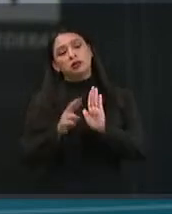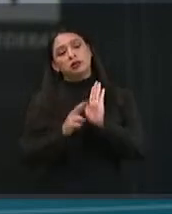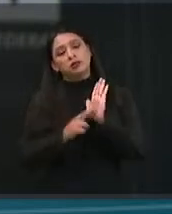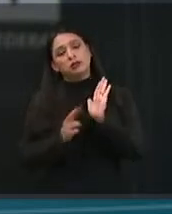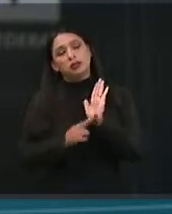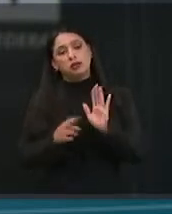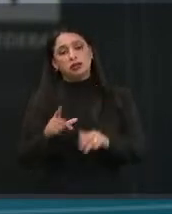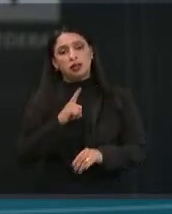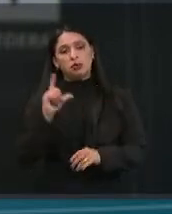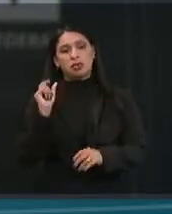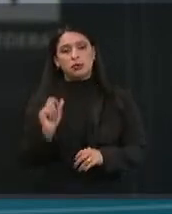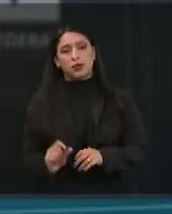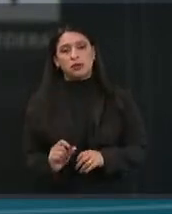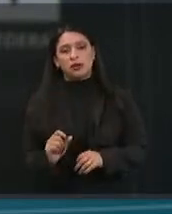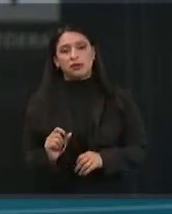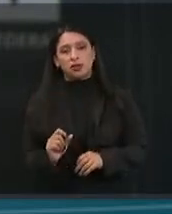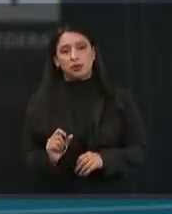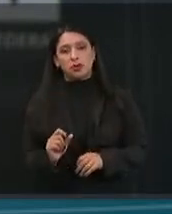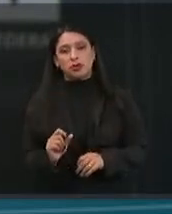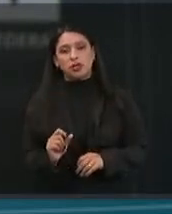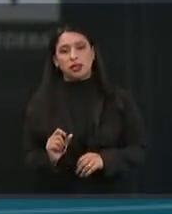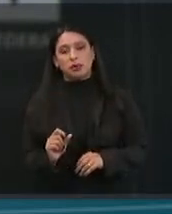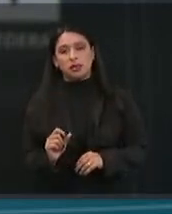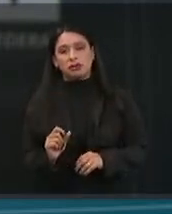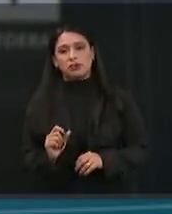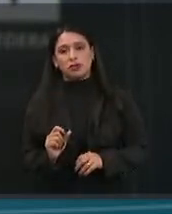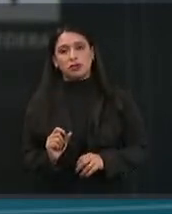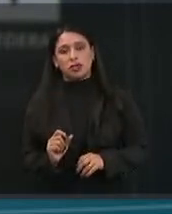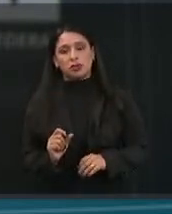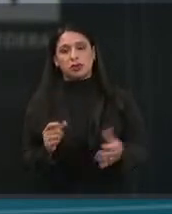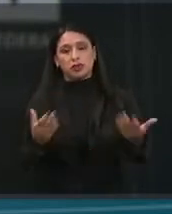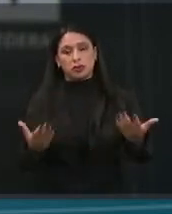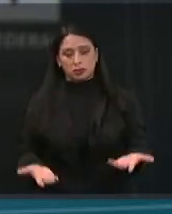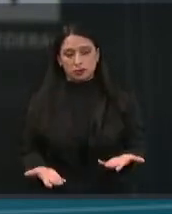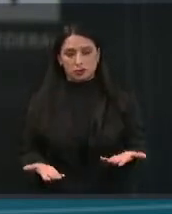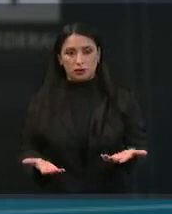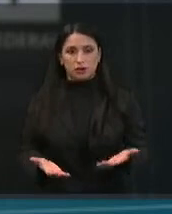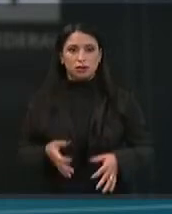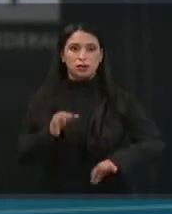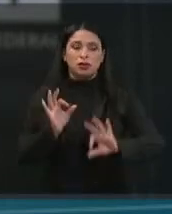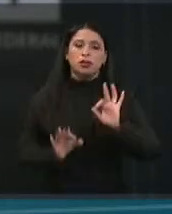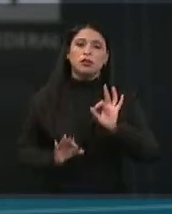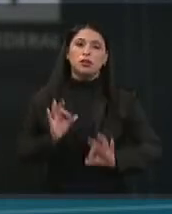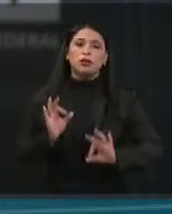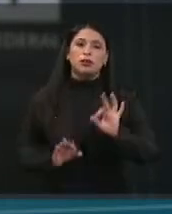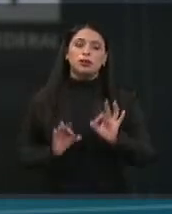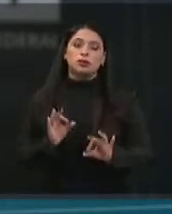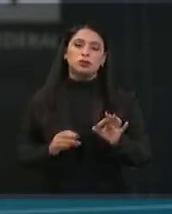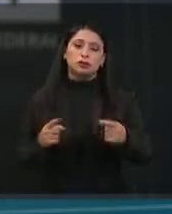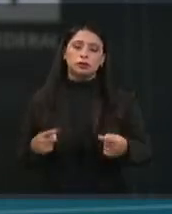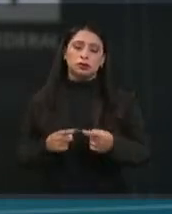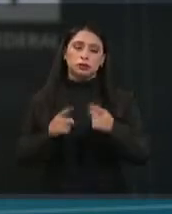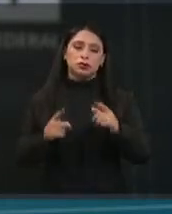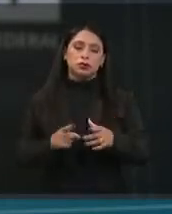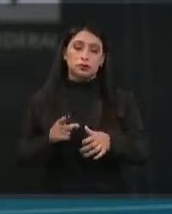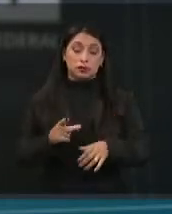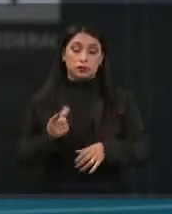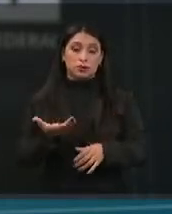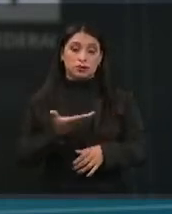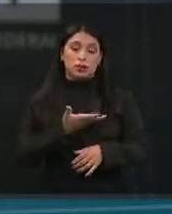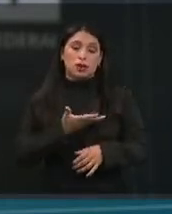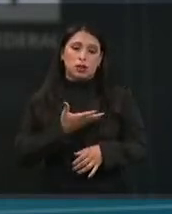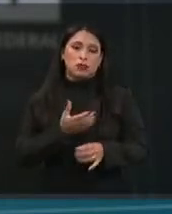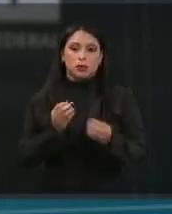discussões. Estes avanços necessários não estão condicionados a um julgamento pela inconstitucionalidade e, inclusive, podem